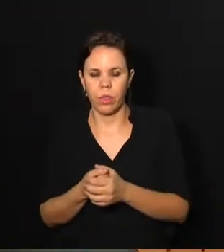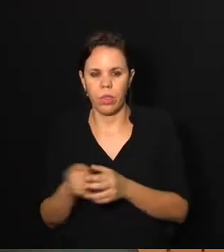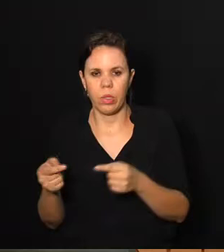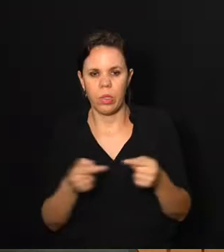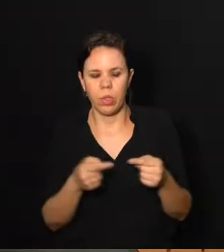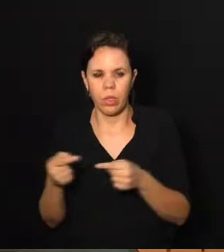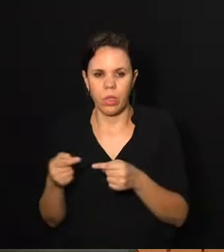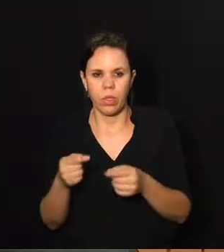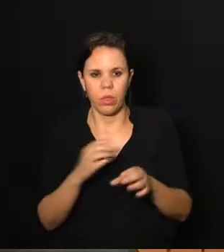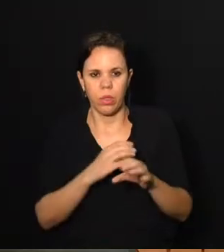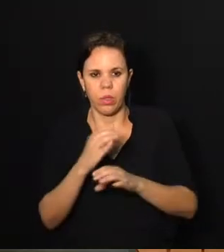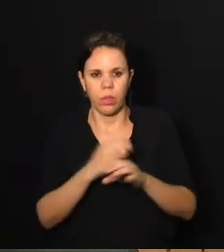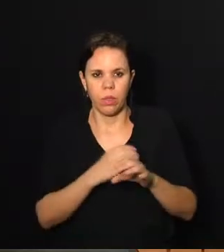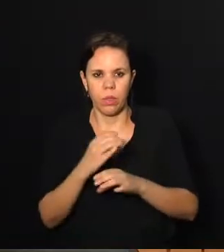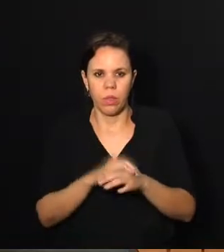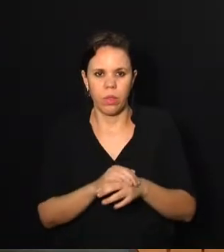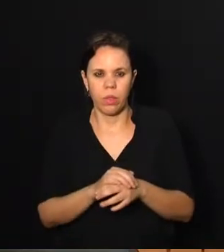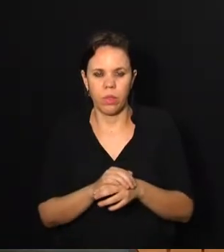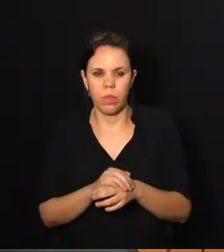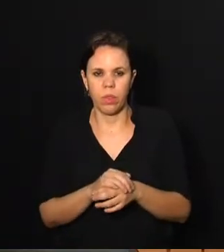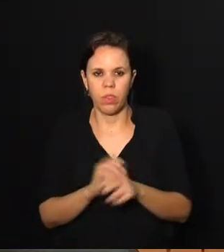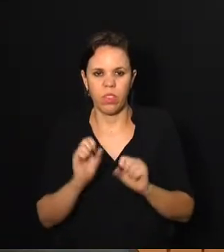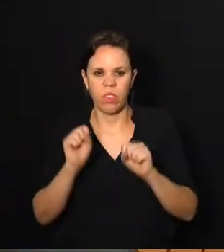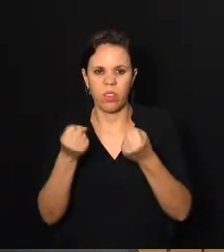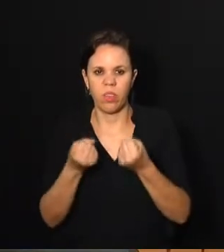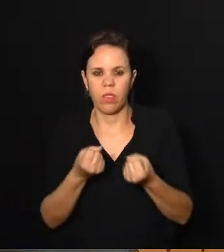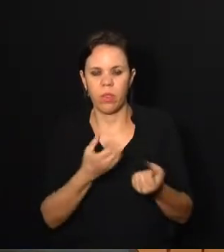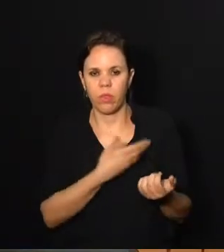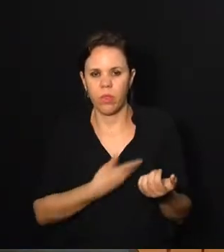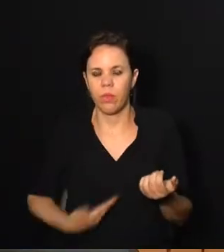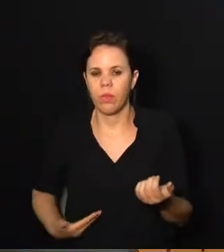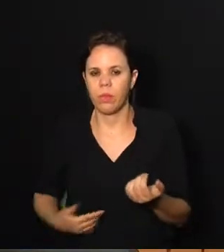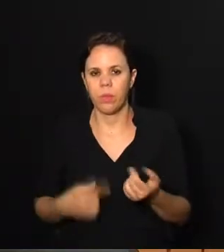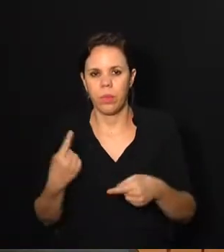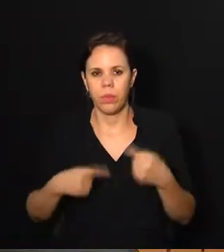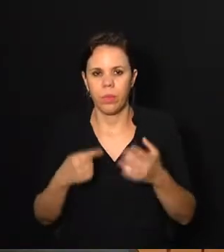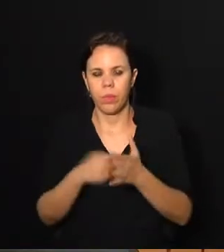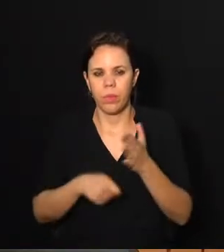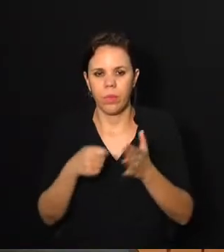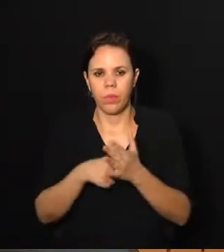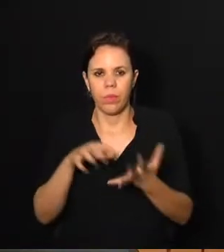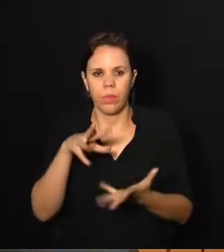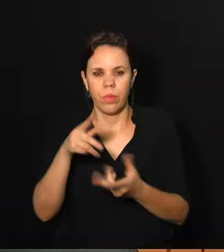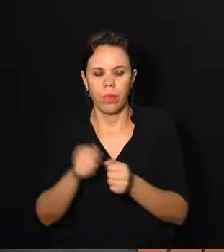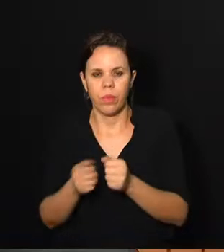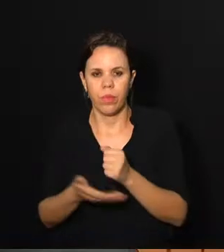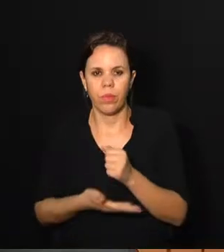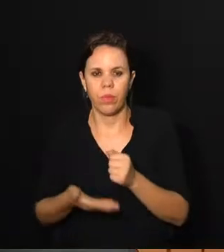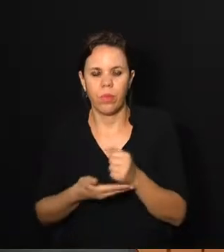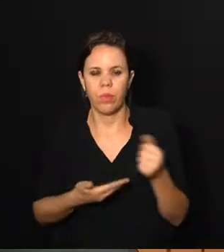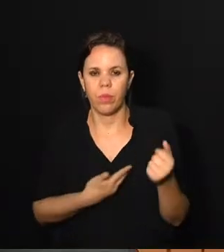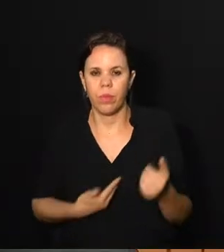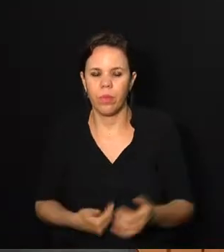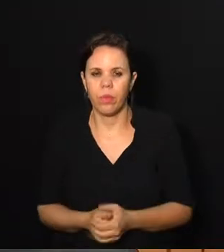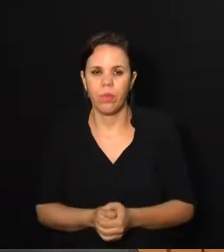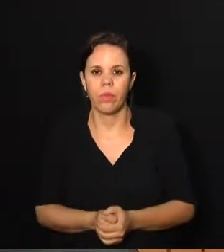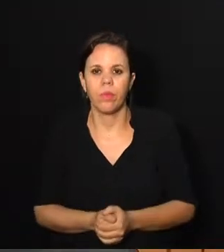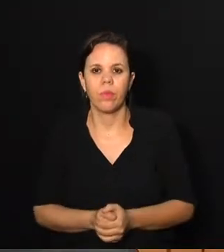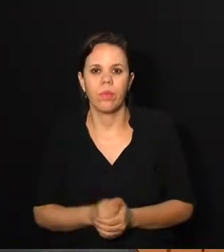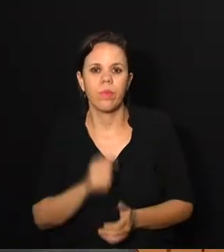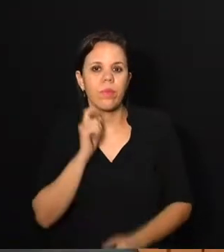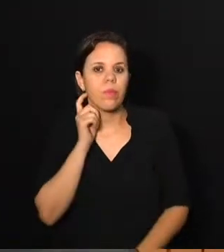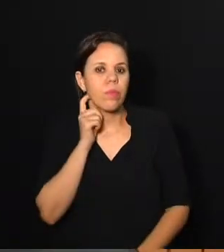carreira, concursado, e aí nós somos defensores de um Estado, de políticas universais, com base num Estado.